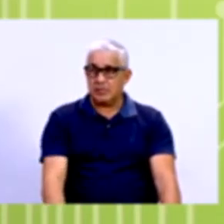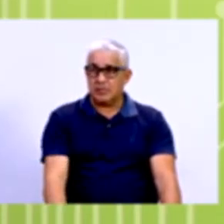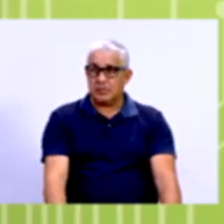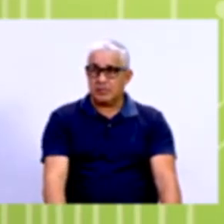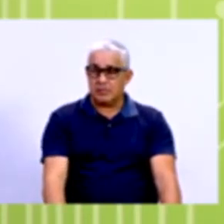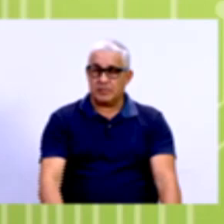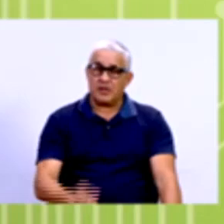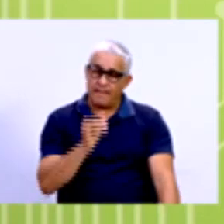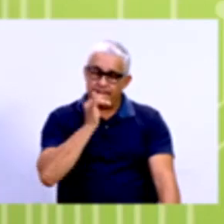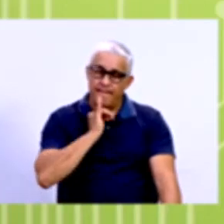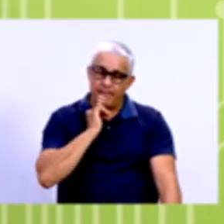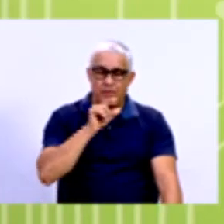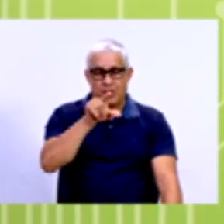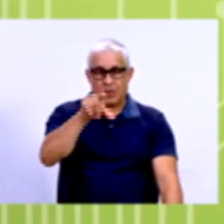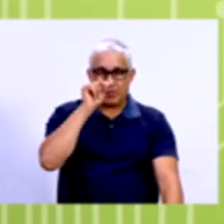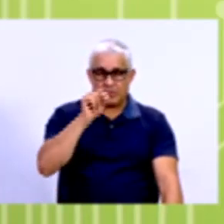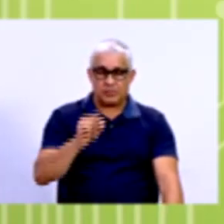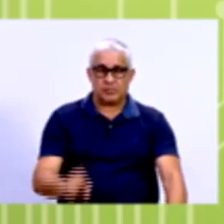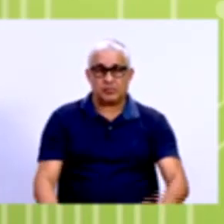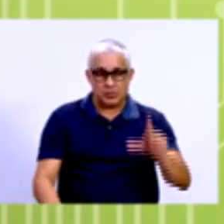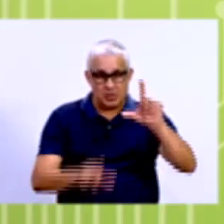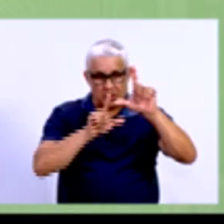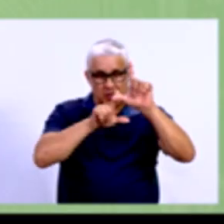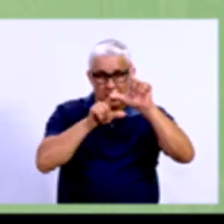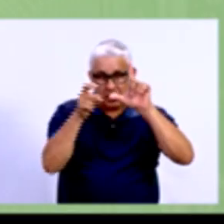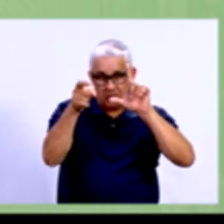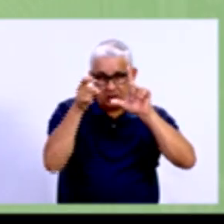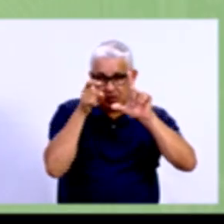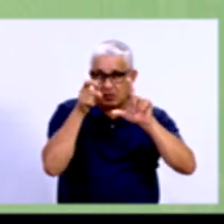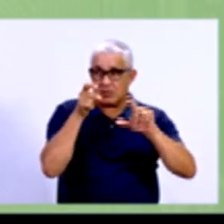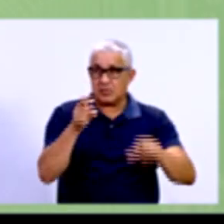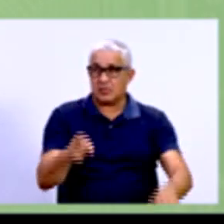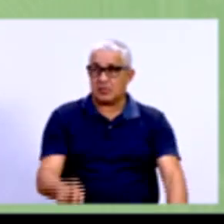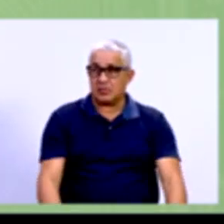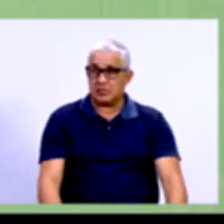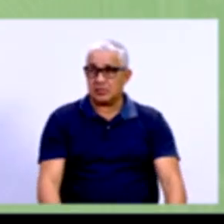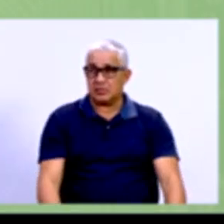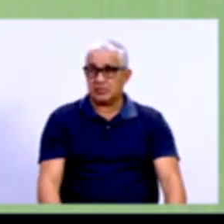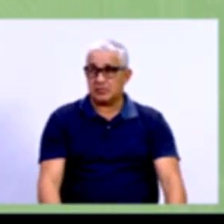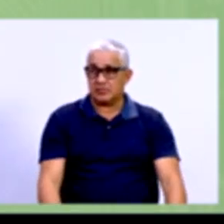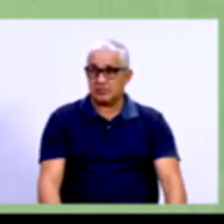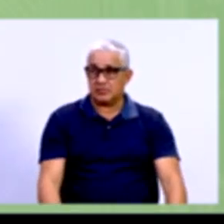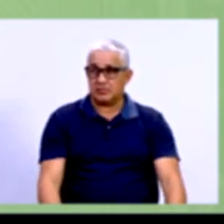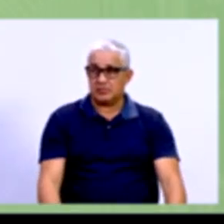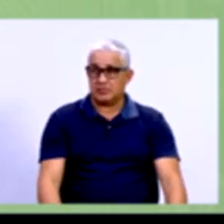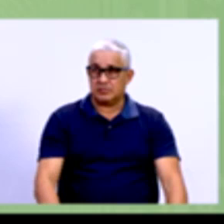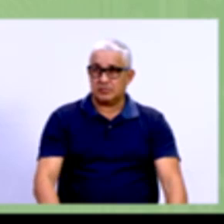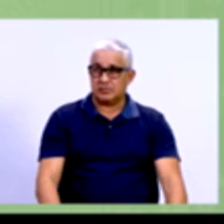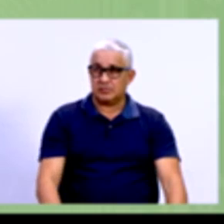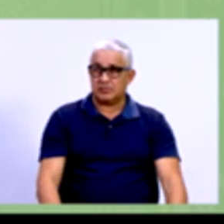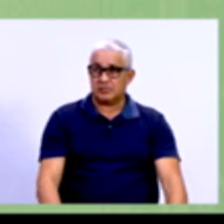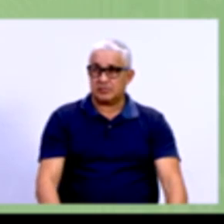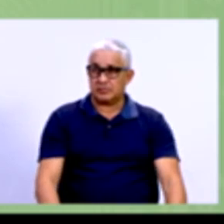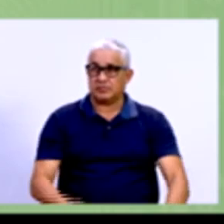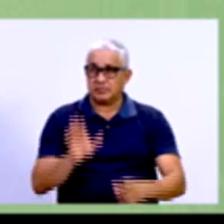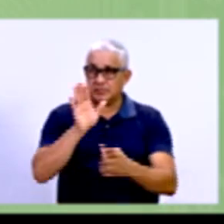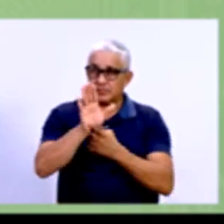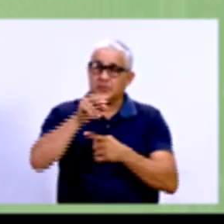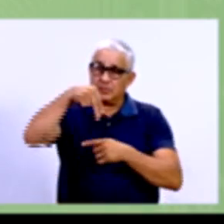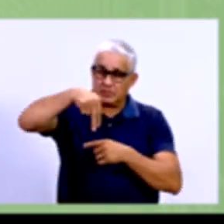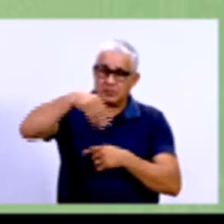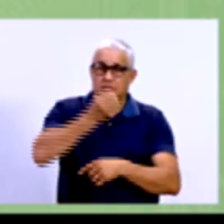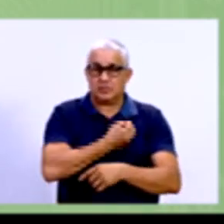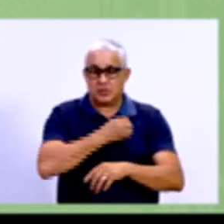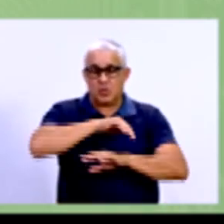Vamos considerar que escolhemos a letra X para denotar os dados observados de uma determinada amostra e de N para o